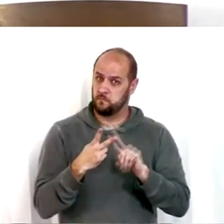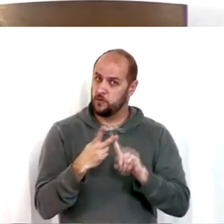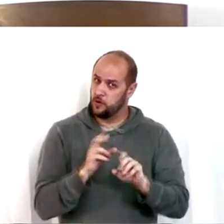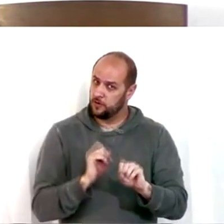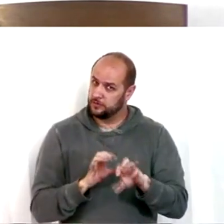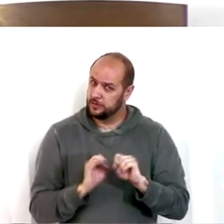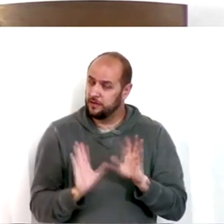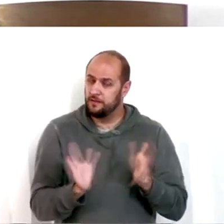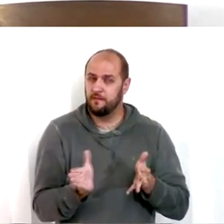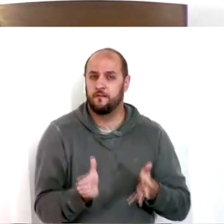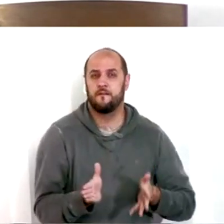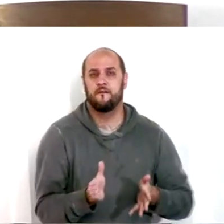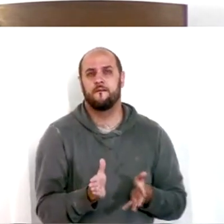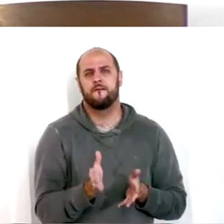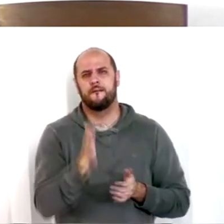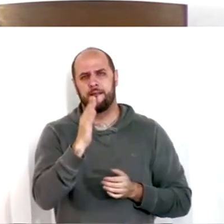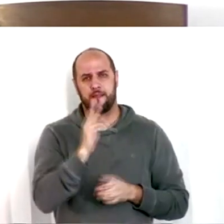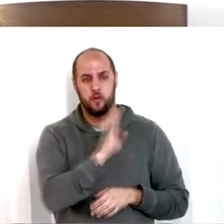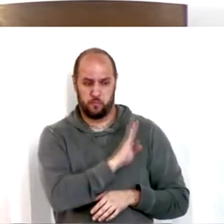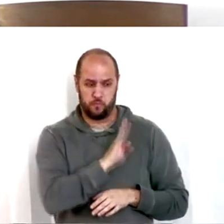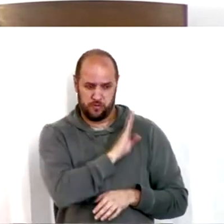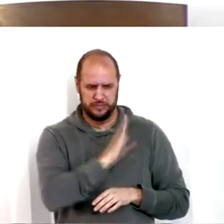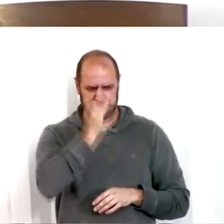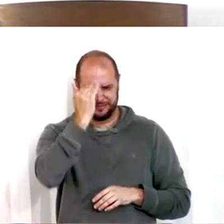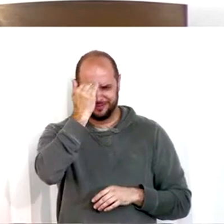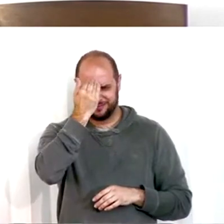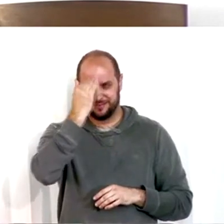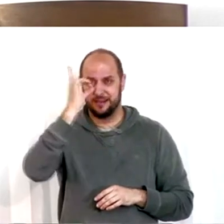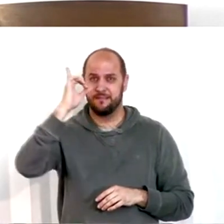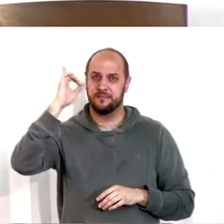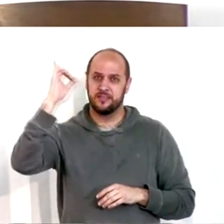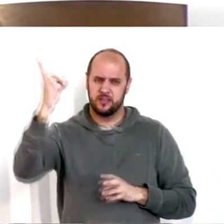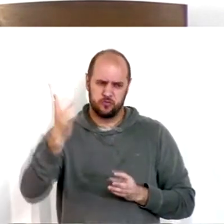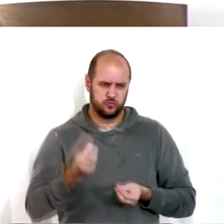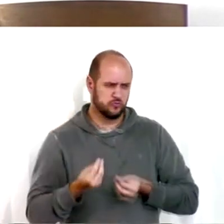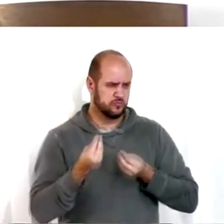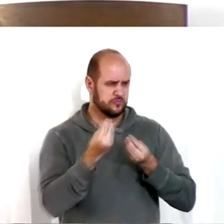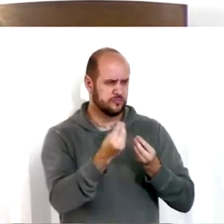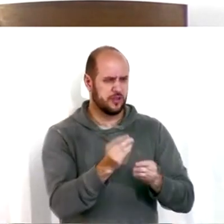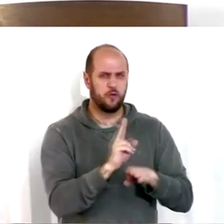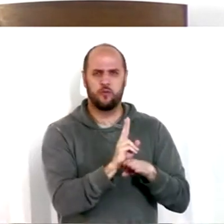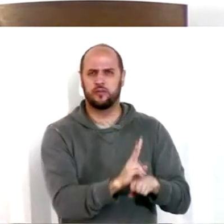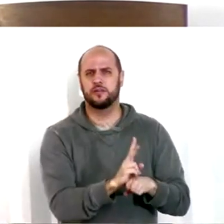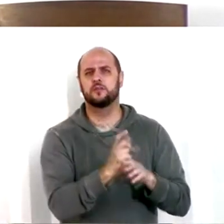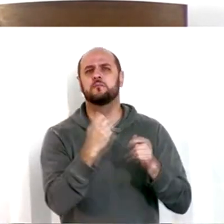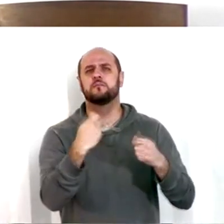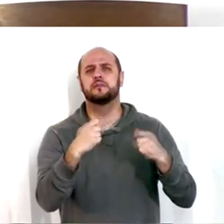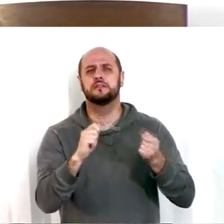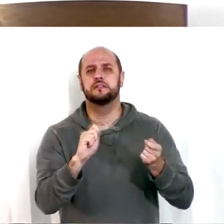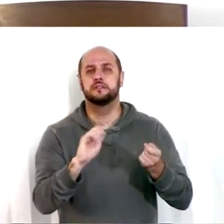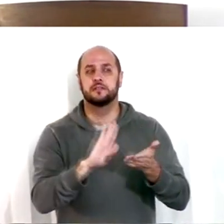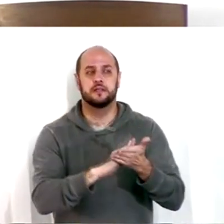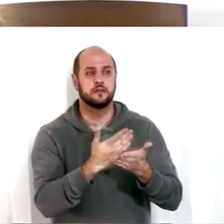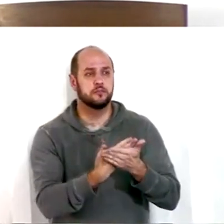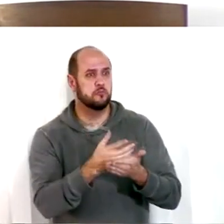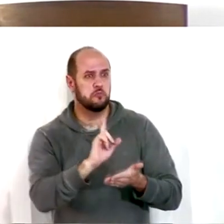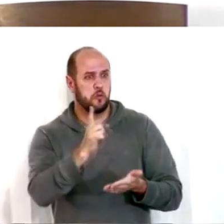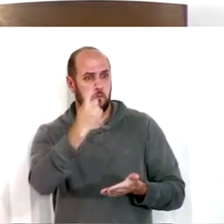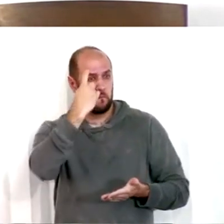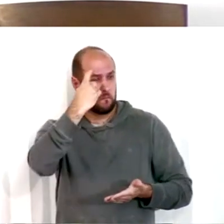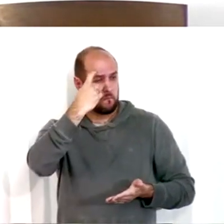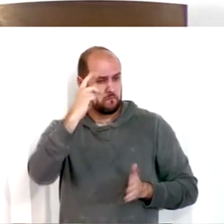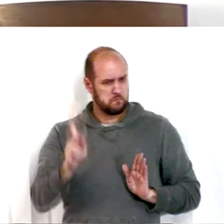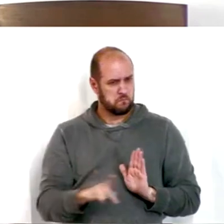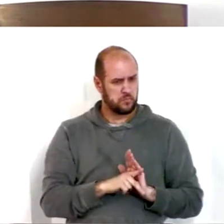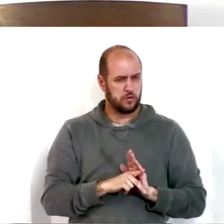Boaz compreendeu que a providência de Deus deve ser interpretada não baseada na sua mente